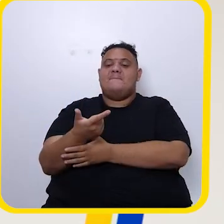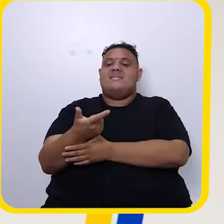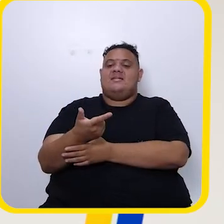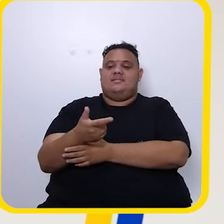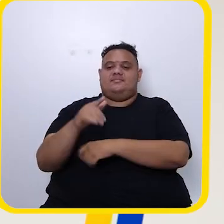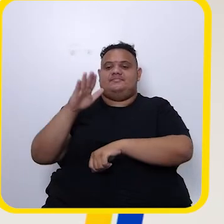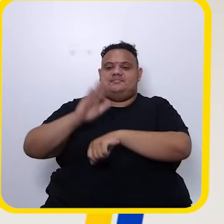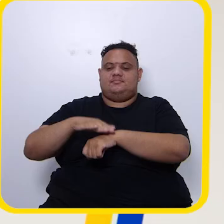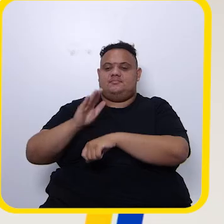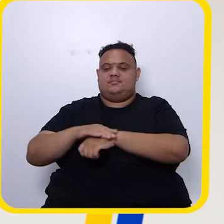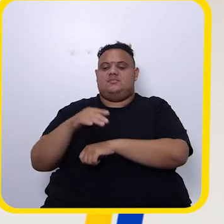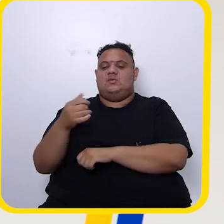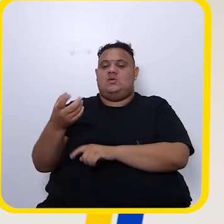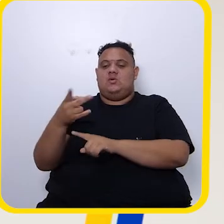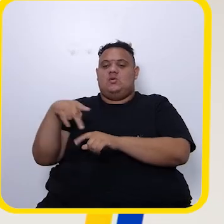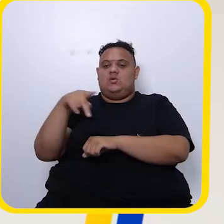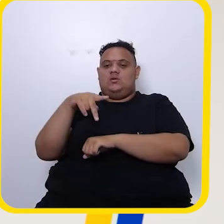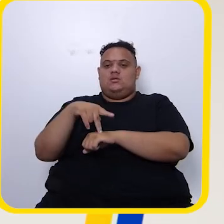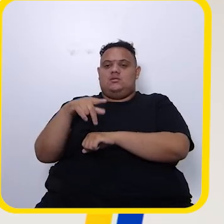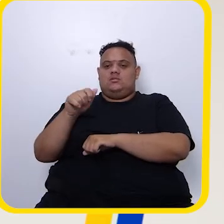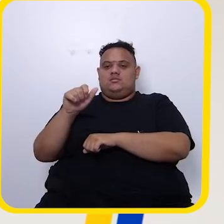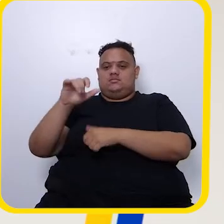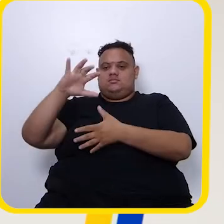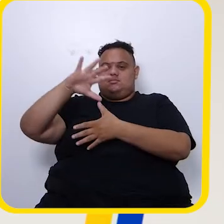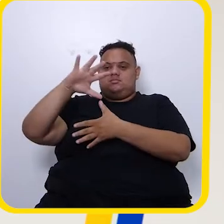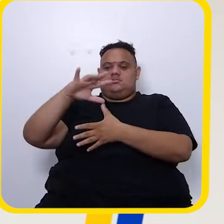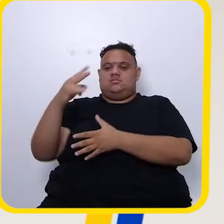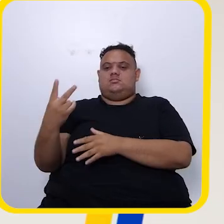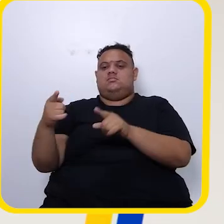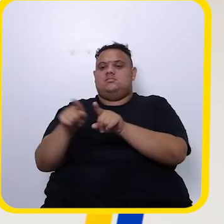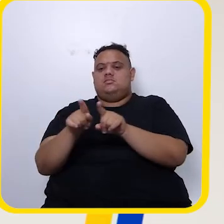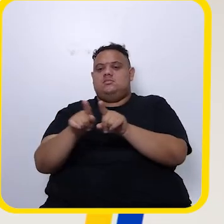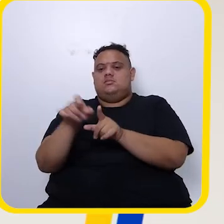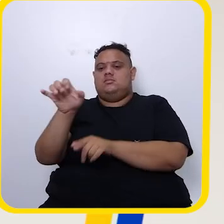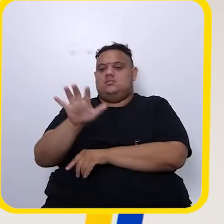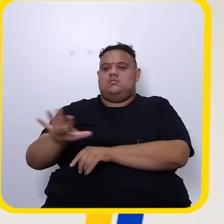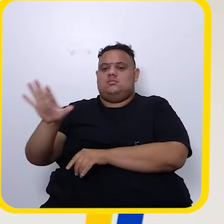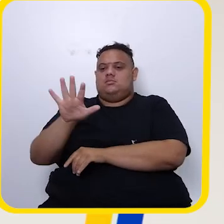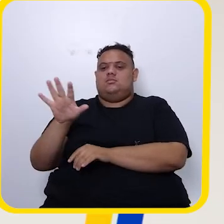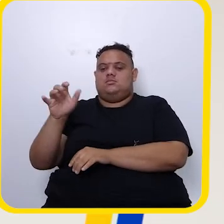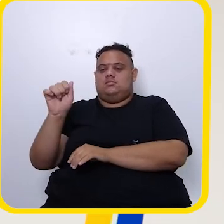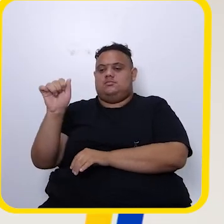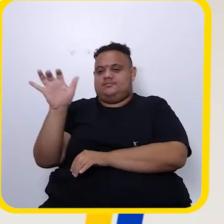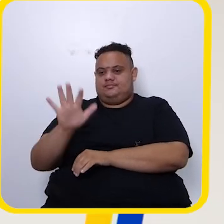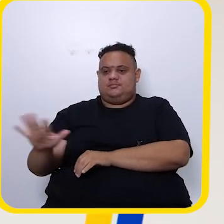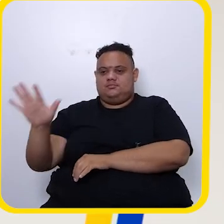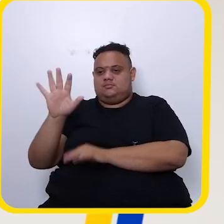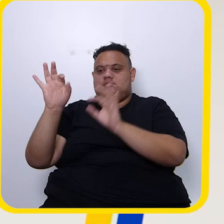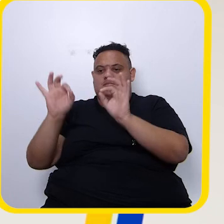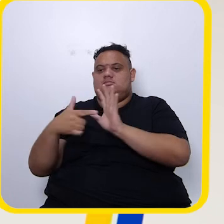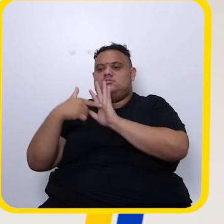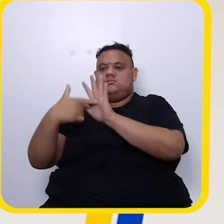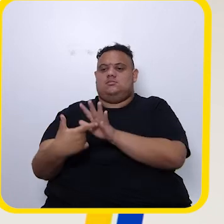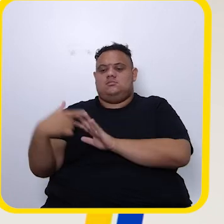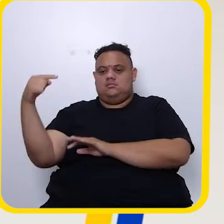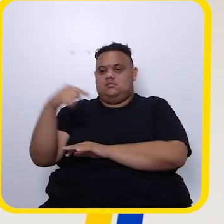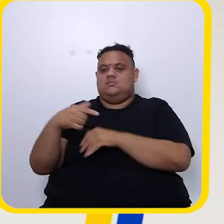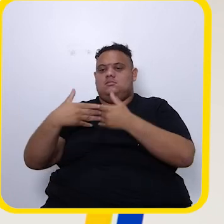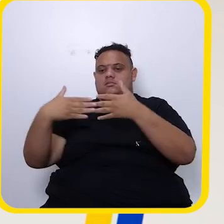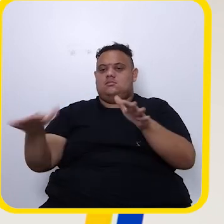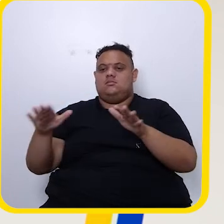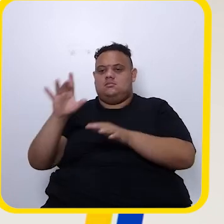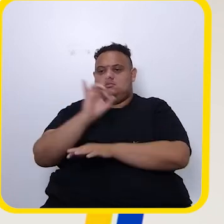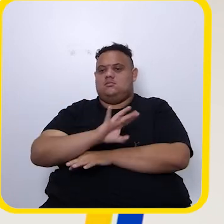né, a maior parte dos países da América, né, em segundo também Europa e Ásia. Então mostra aí